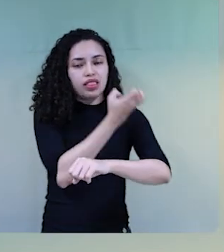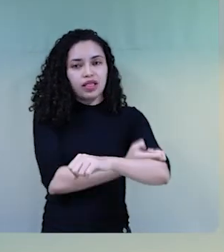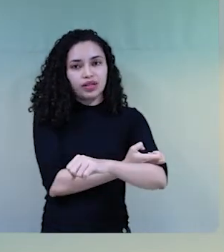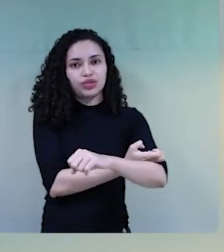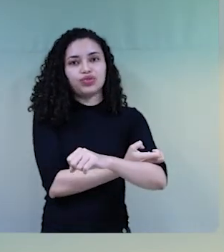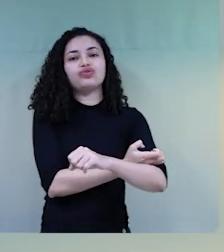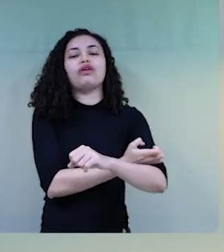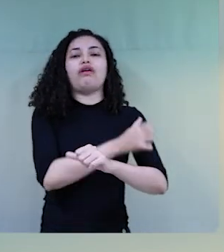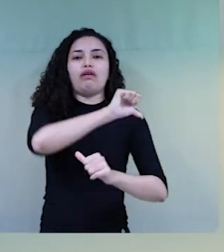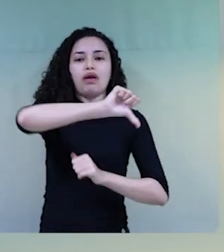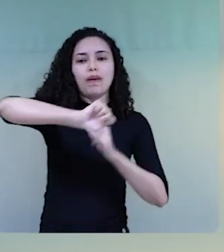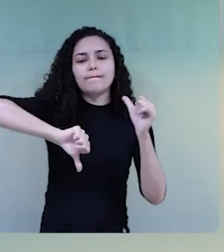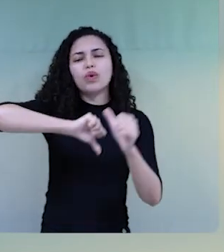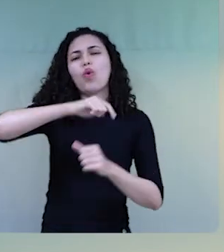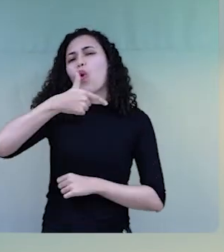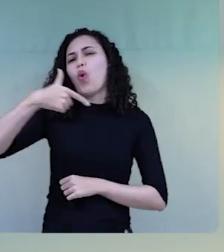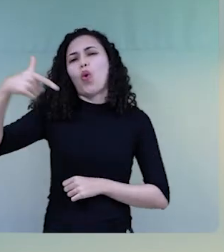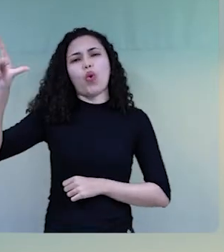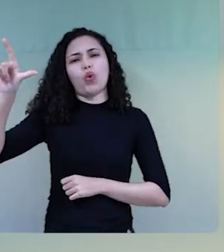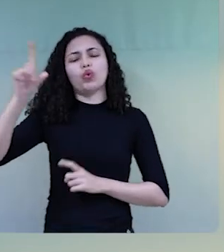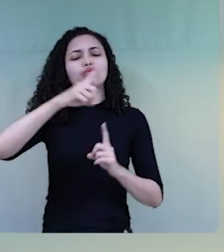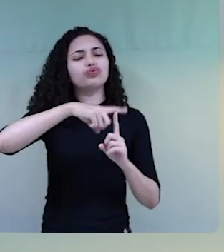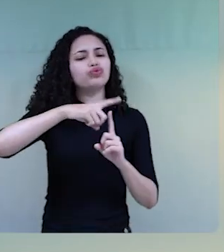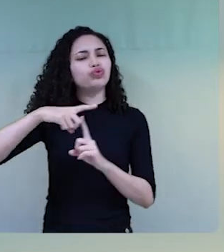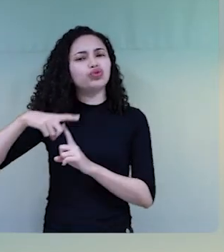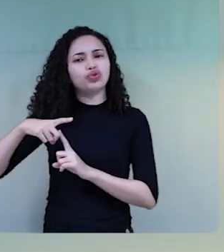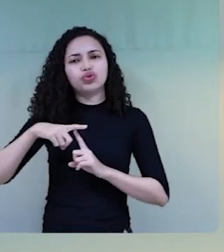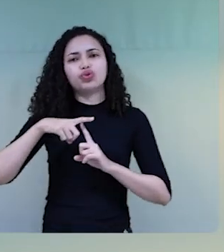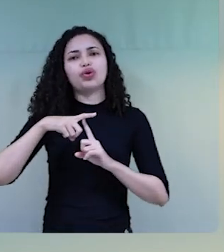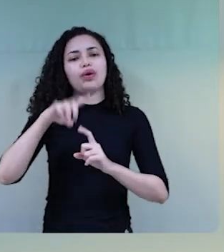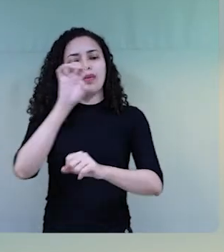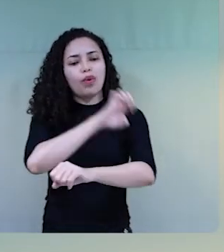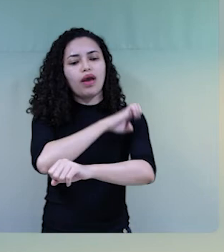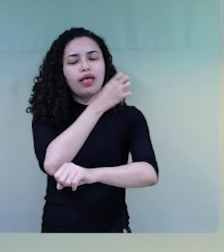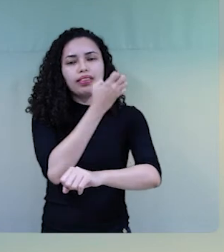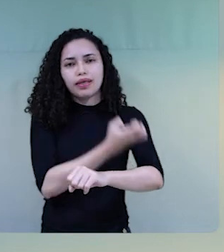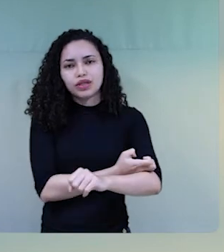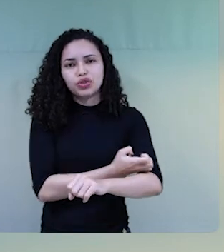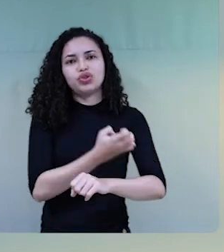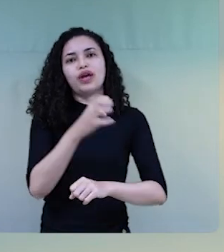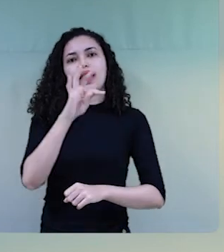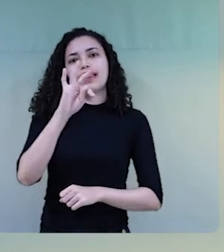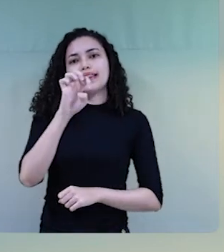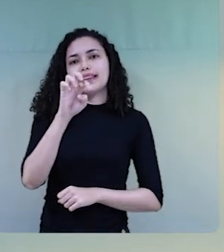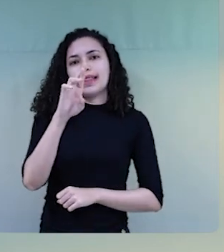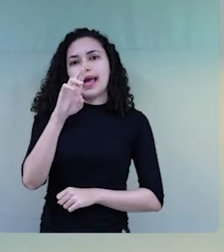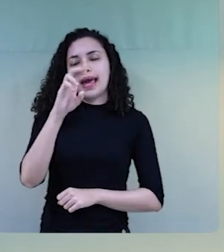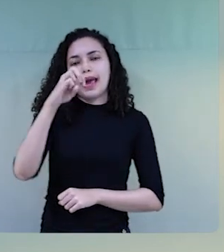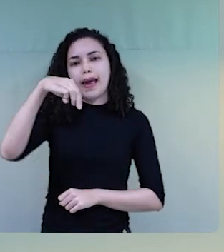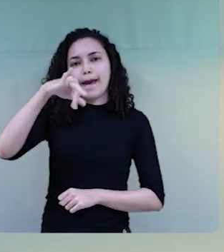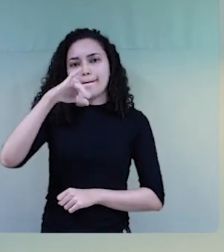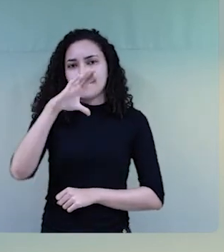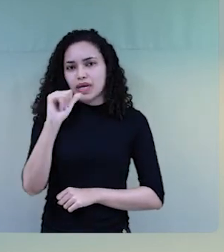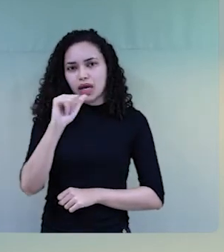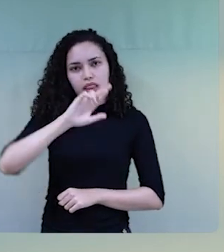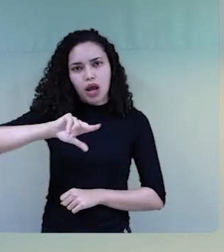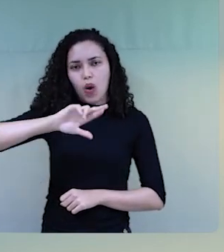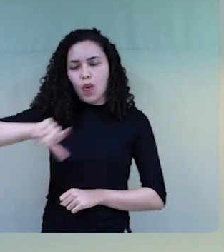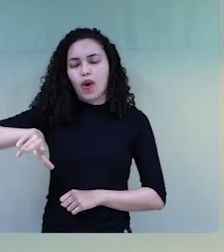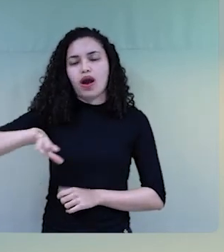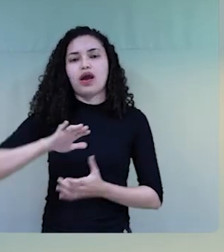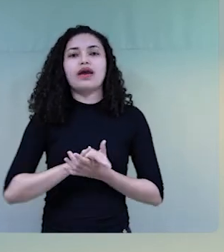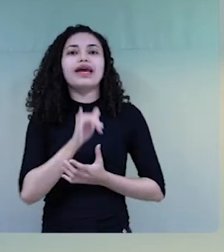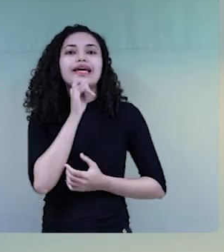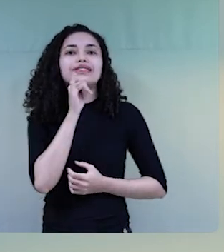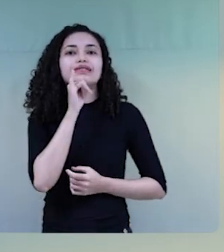elétrica em um outro tipo de energia que não seja térmica. Então, por exemplo, um ventilador, quando ele pega energia elétrica, ele